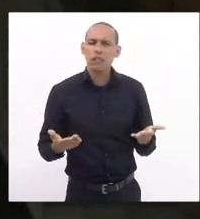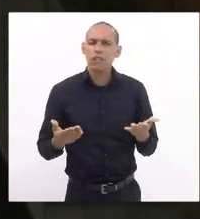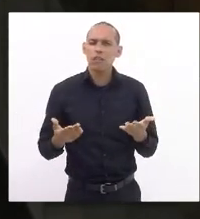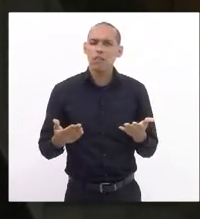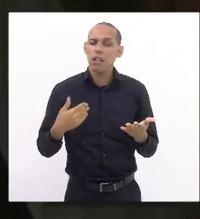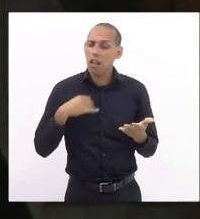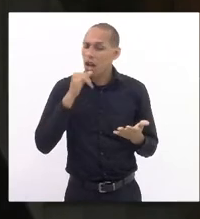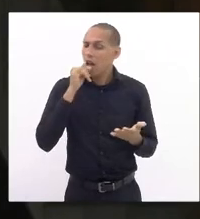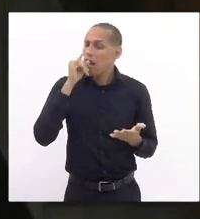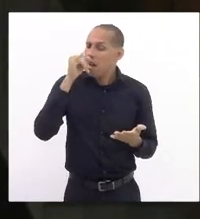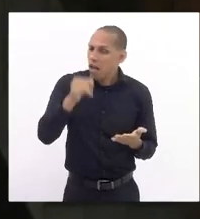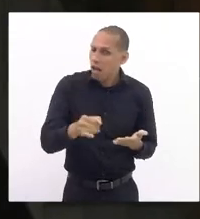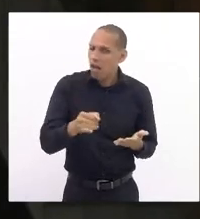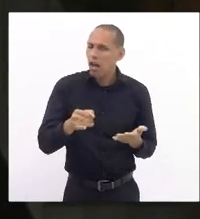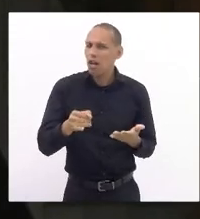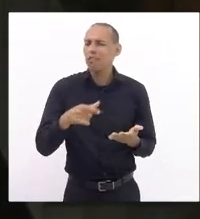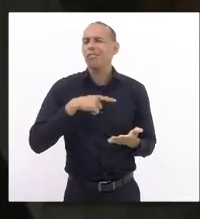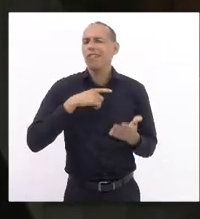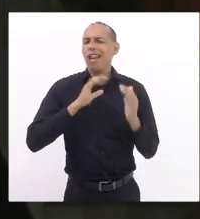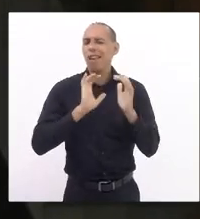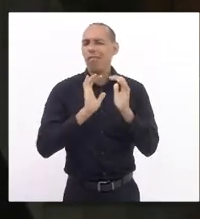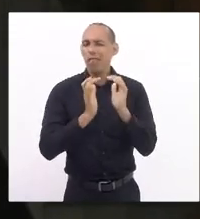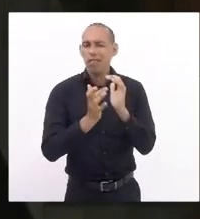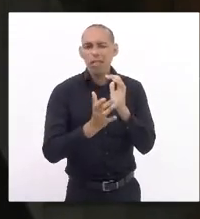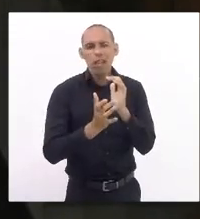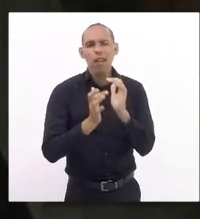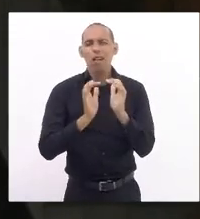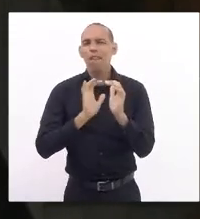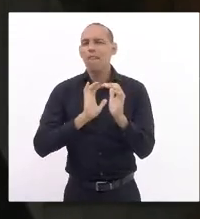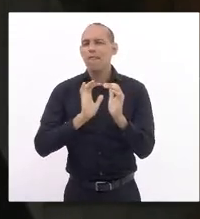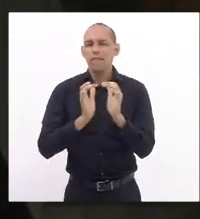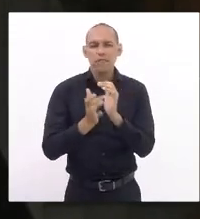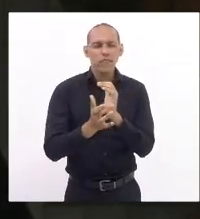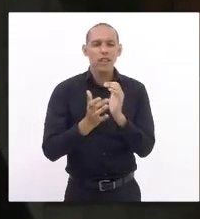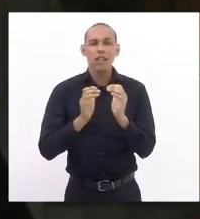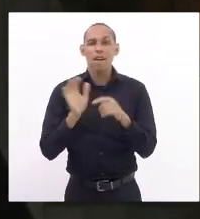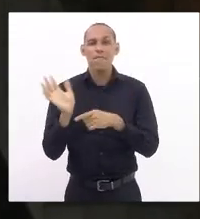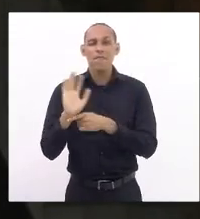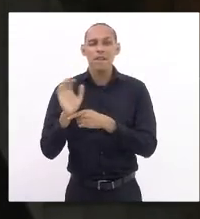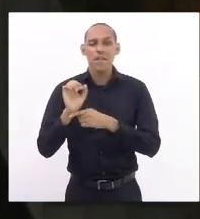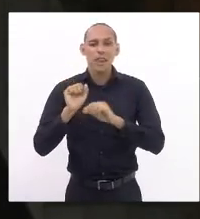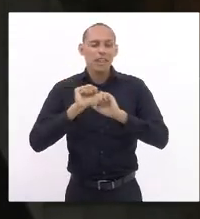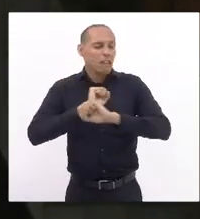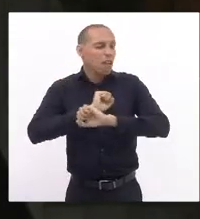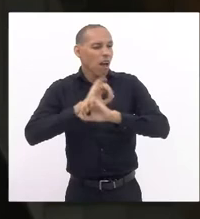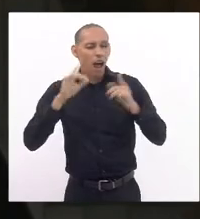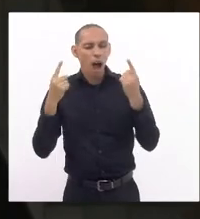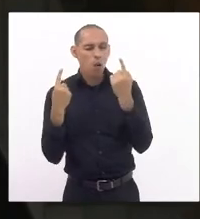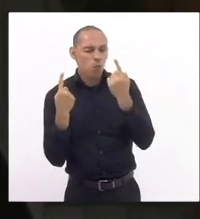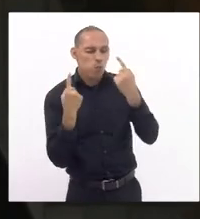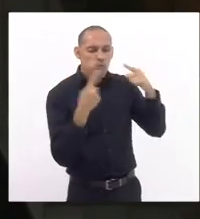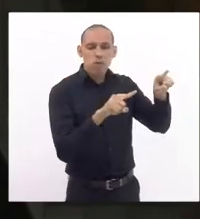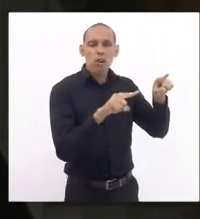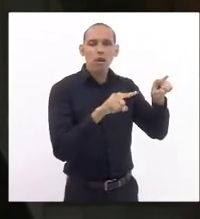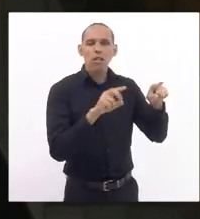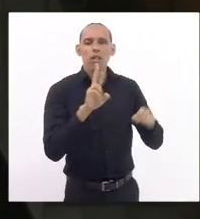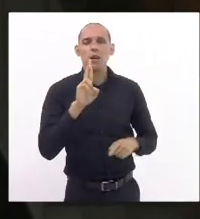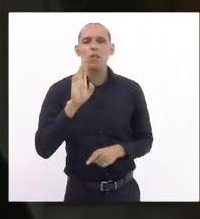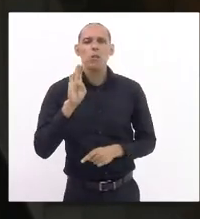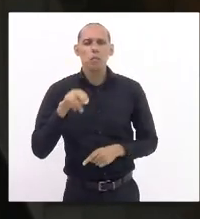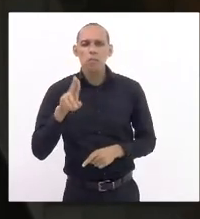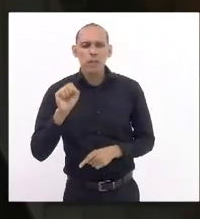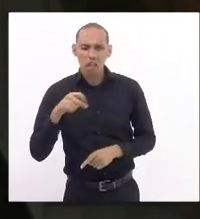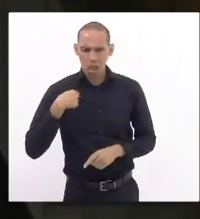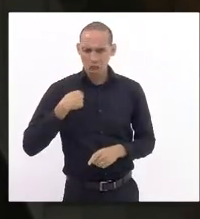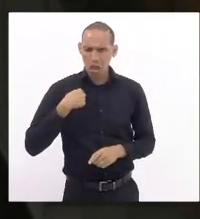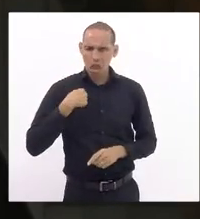aspecto. Tem circulado nas redes sociais vídeos claramente afrontosos ao Rubinho. Eu não sou procurador do Rubens,